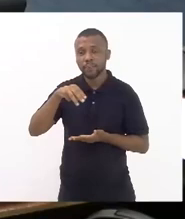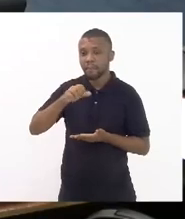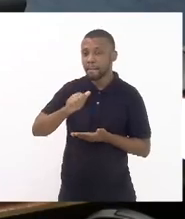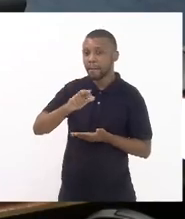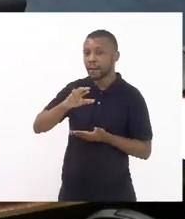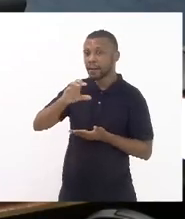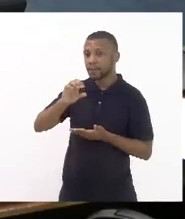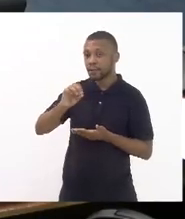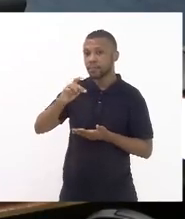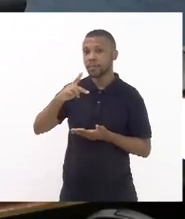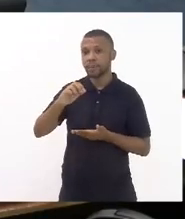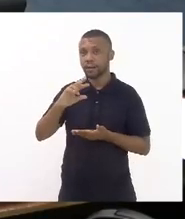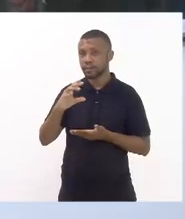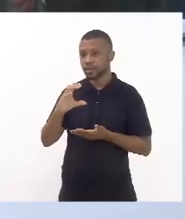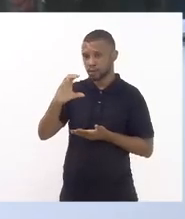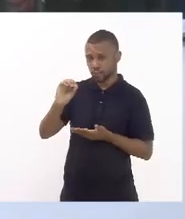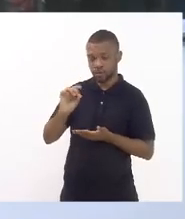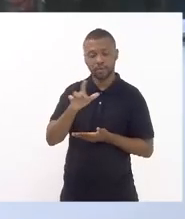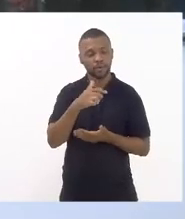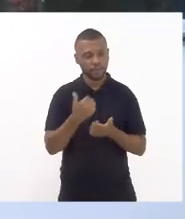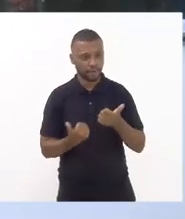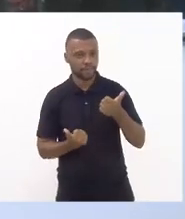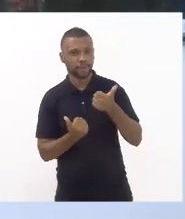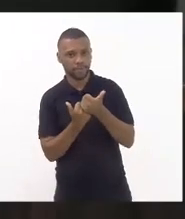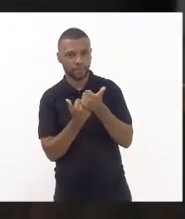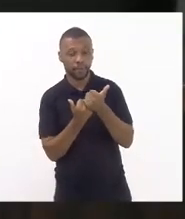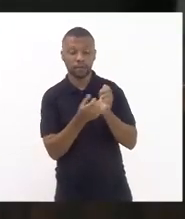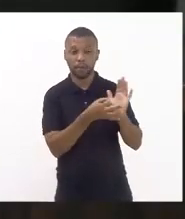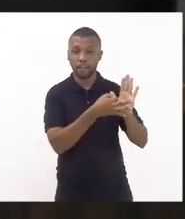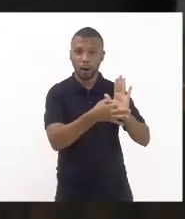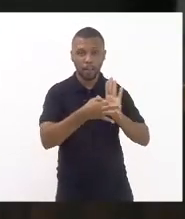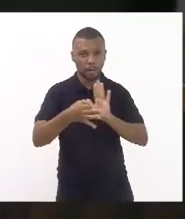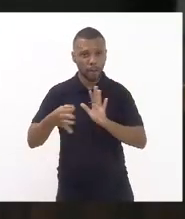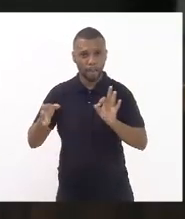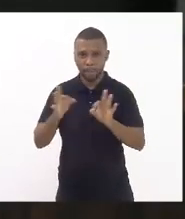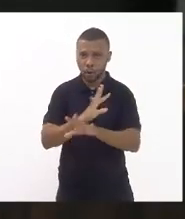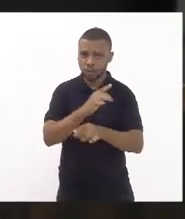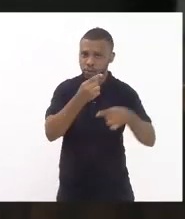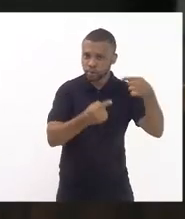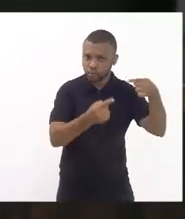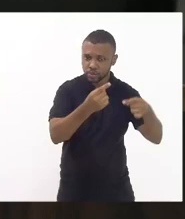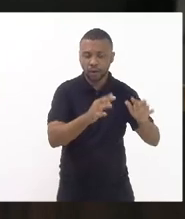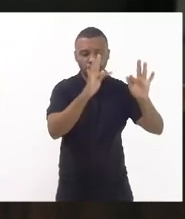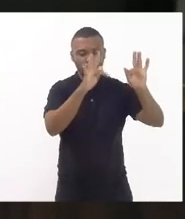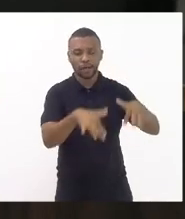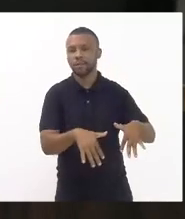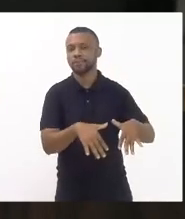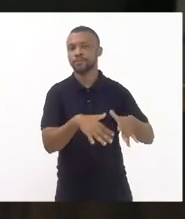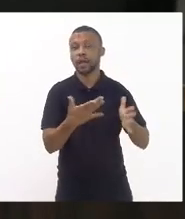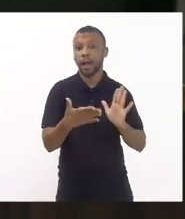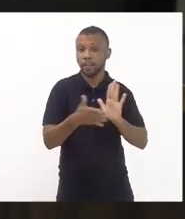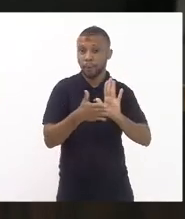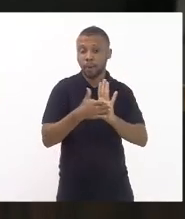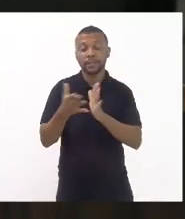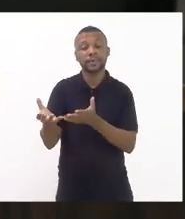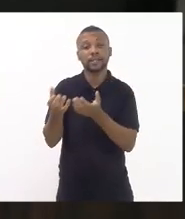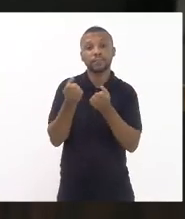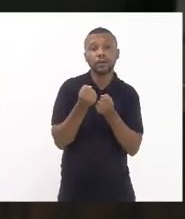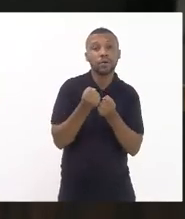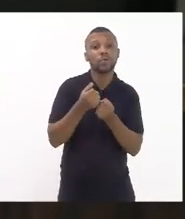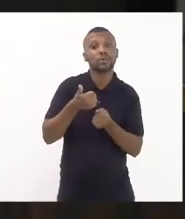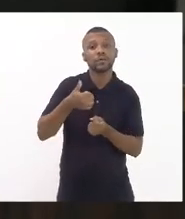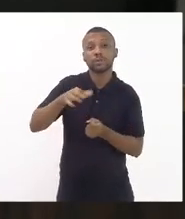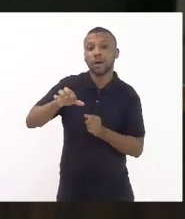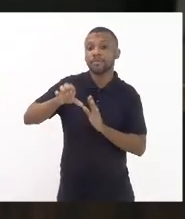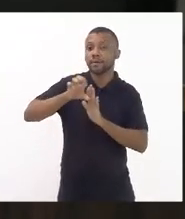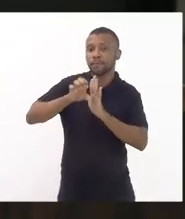presidente. Com os pareceres emitidos em discussão, não havendo que queira discutir, encerrada a discussão, a presente proposta recebeu